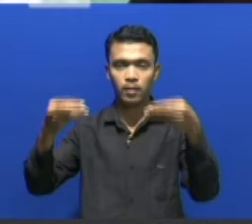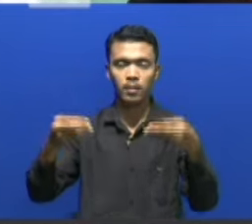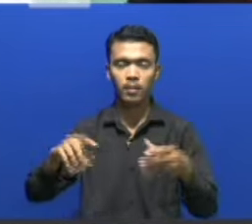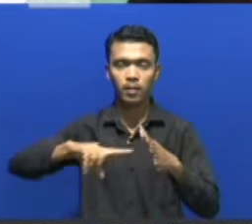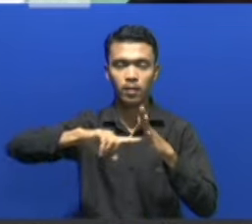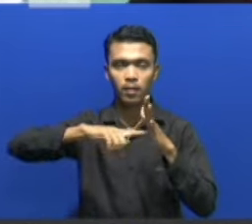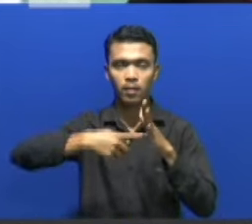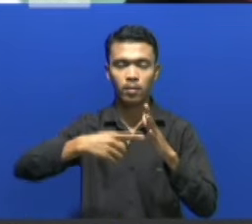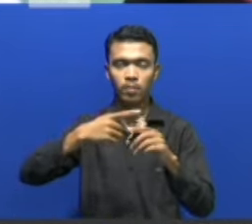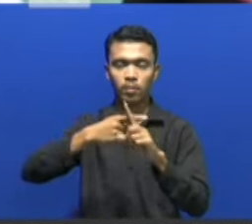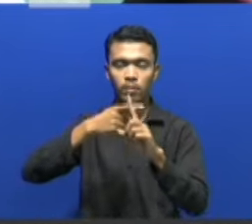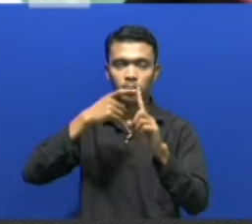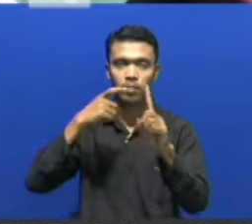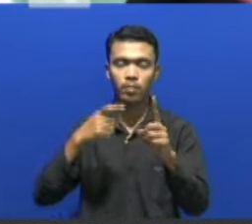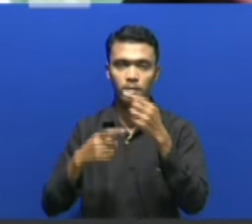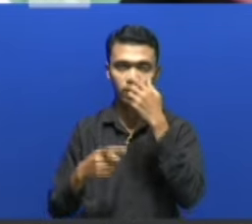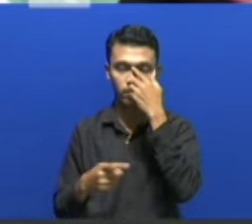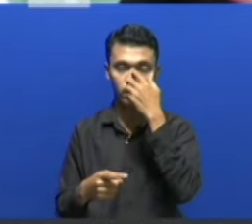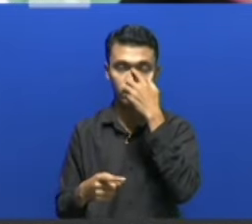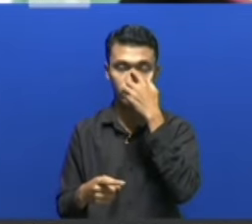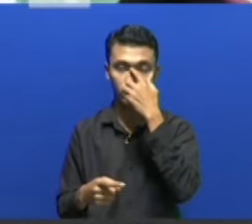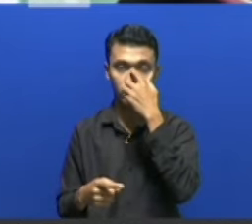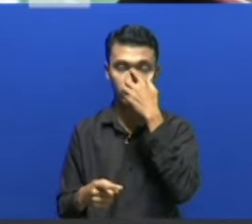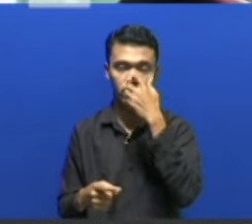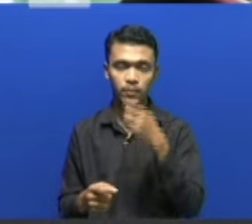husi resistencia nina mai. Primero,